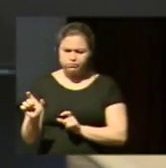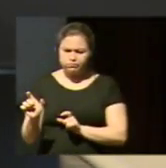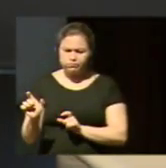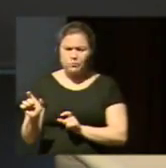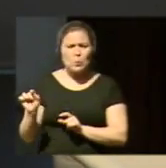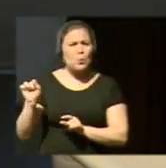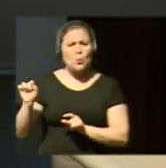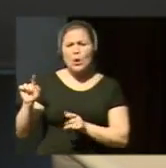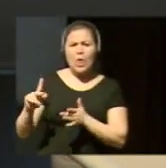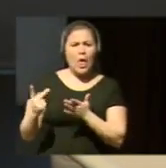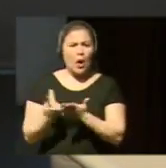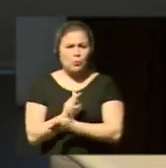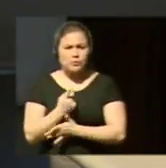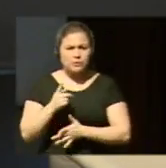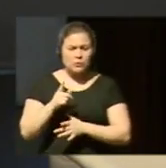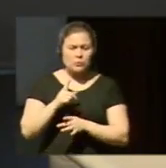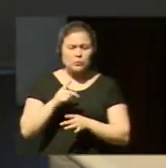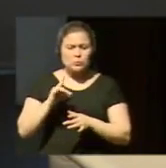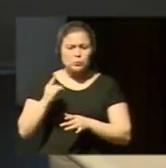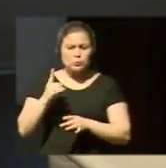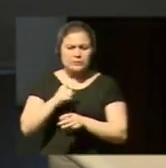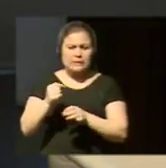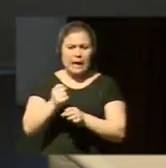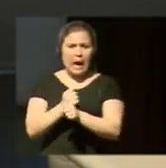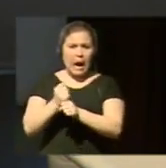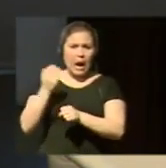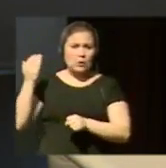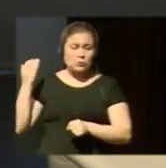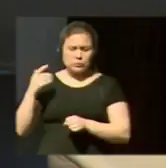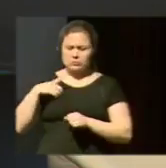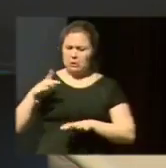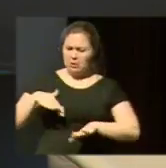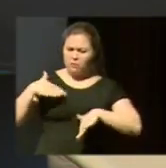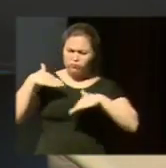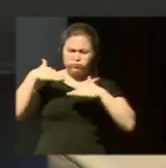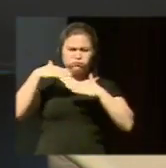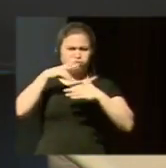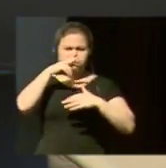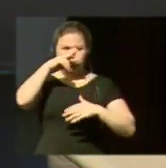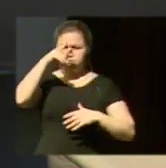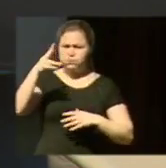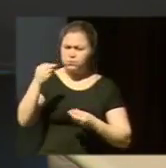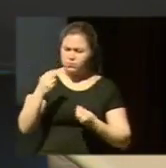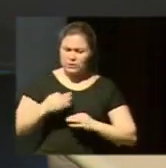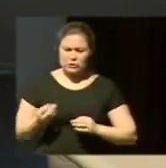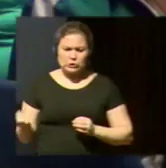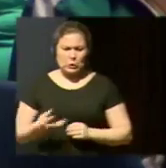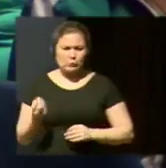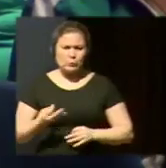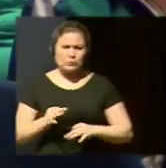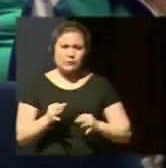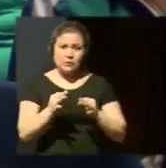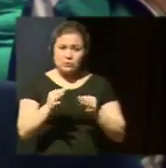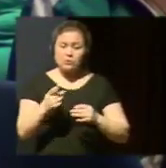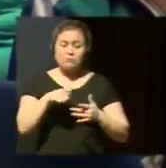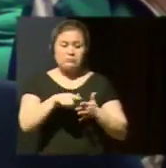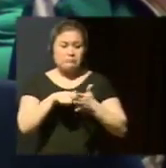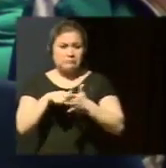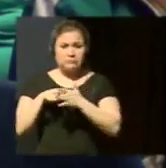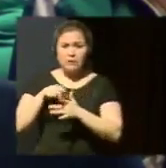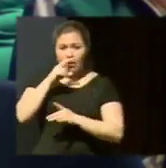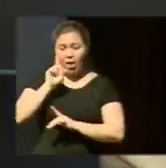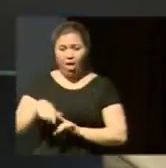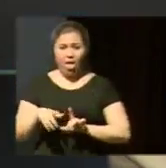o que aconteceu nos últimos 100 anos. Tivemos uma evolução enorme de novas tecnologias que se acrescentaram, que